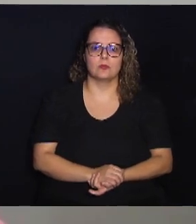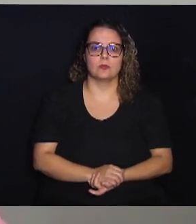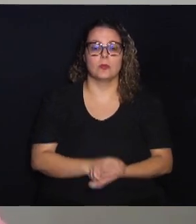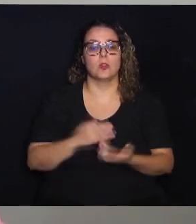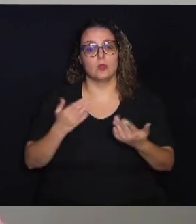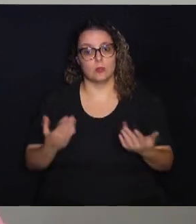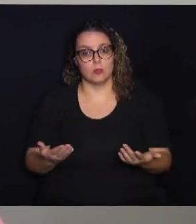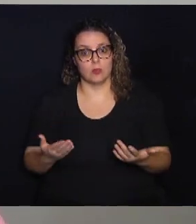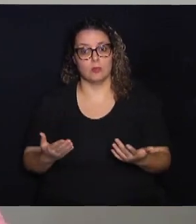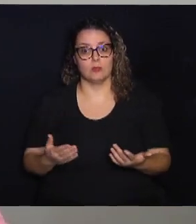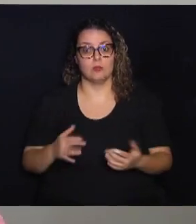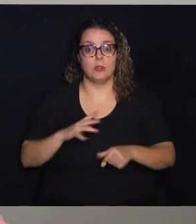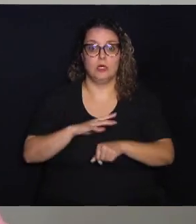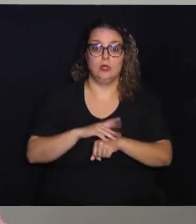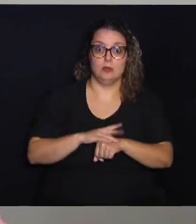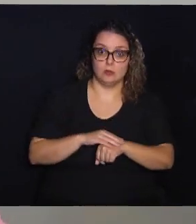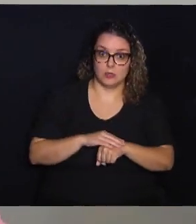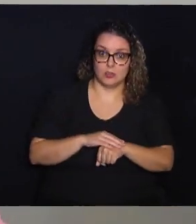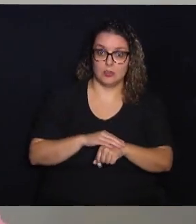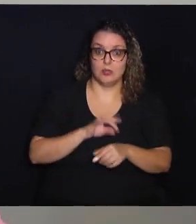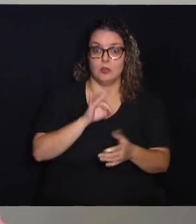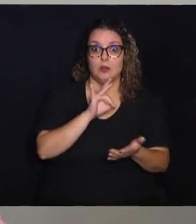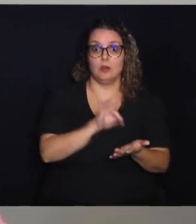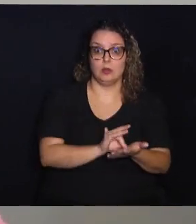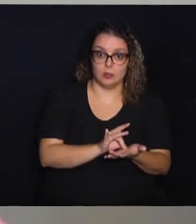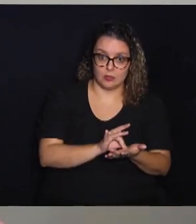Bom, por ser uma doença de origem